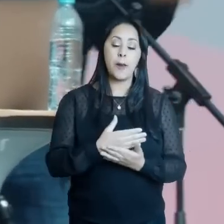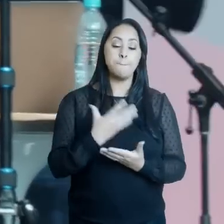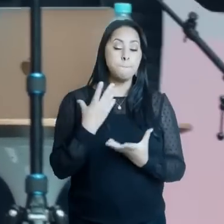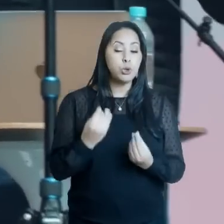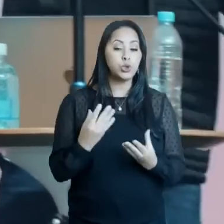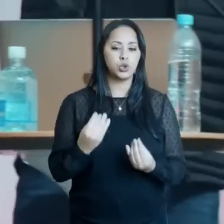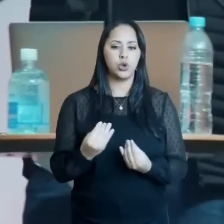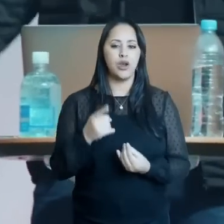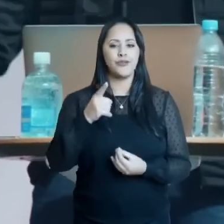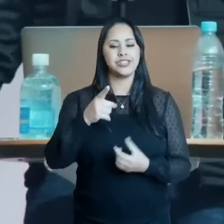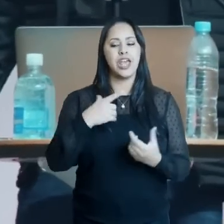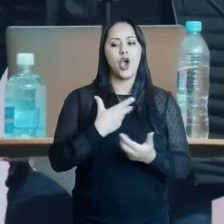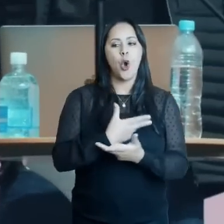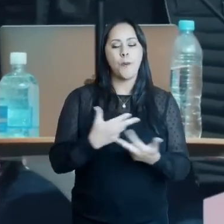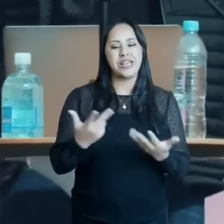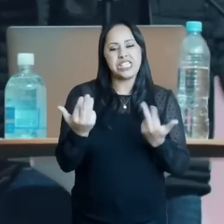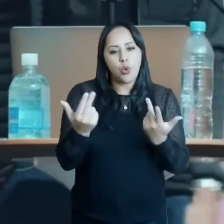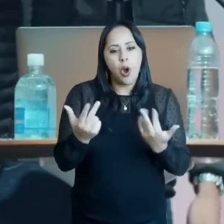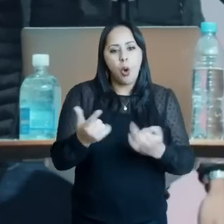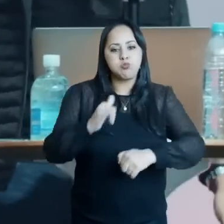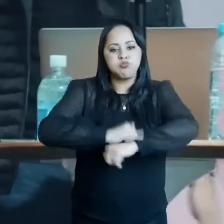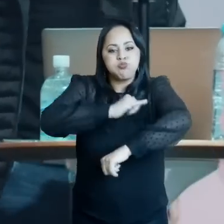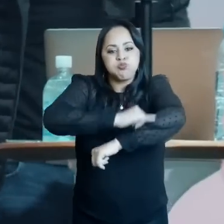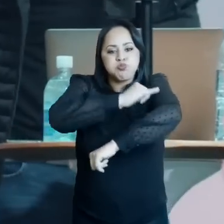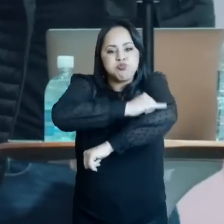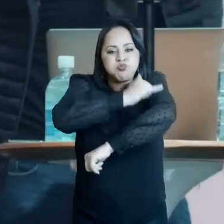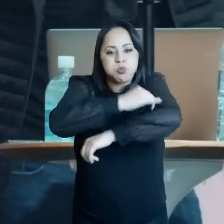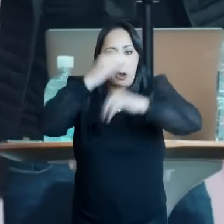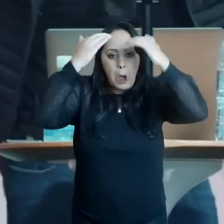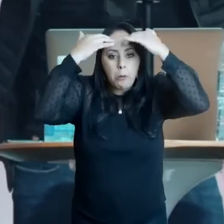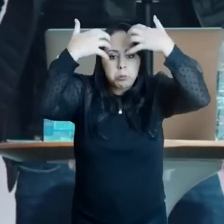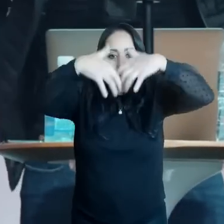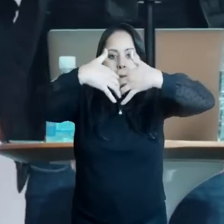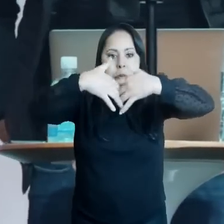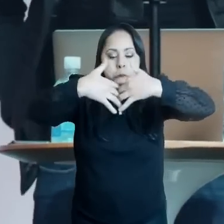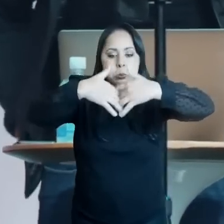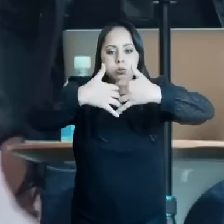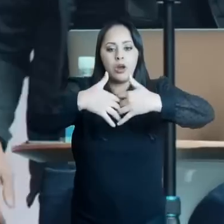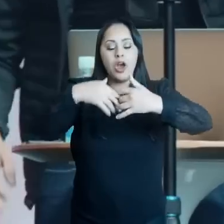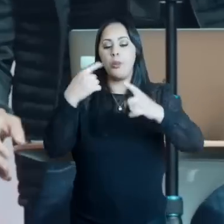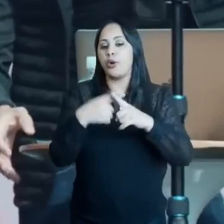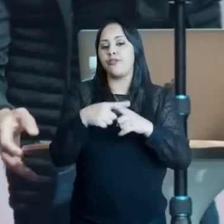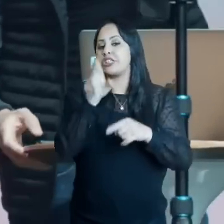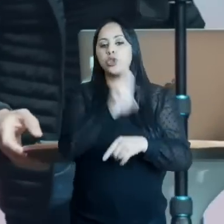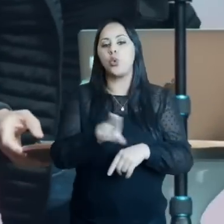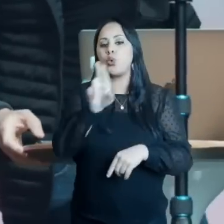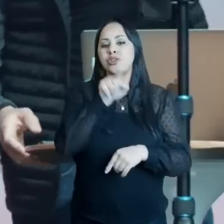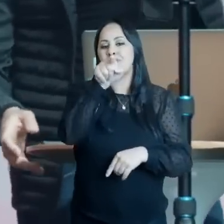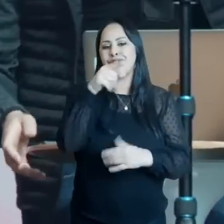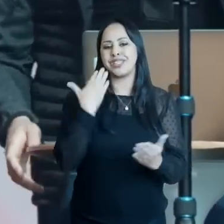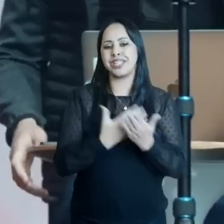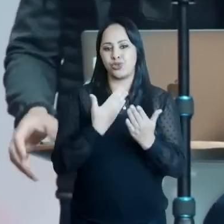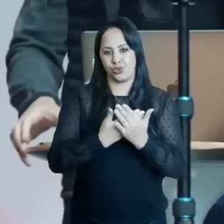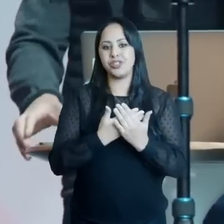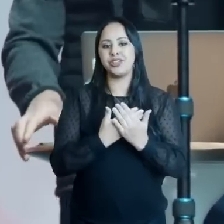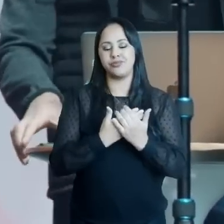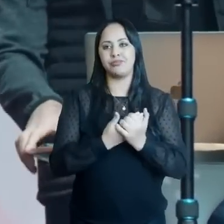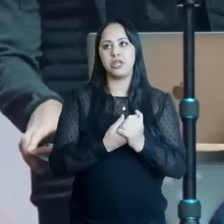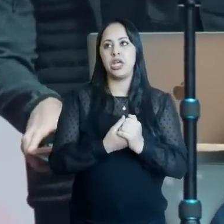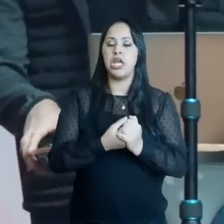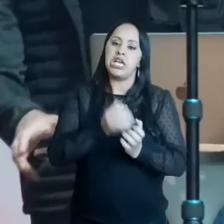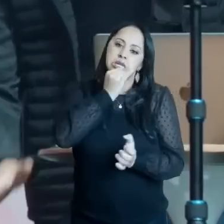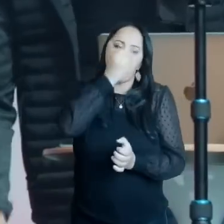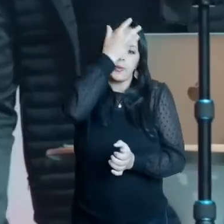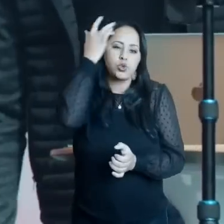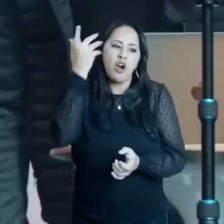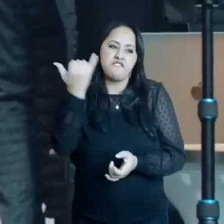você passa a ter obesidade cerebral e você não aplica aquilo que você tá estudando. Muitas pessoas falam assim, ah, o